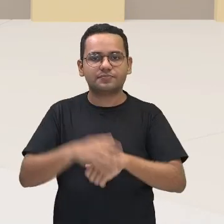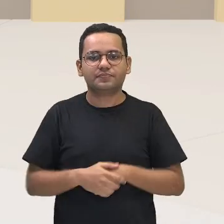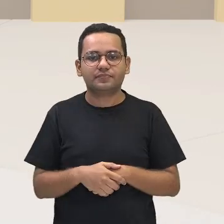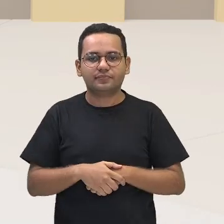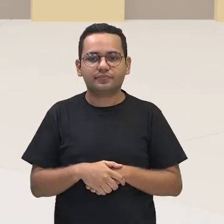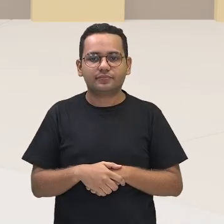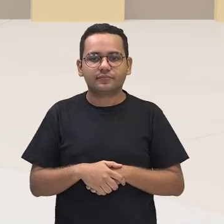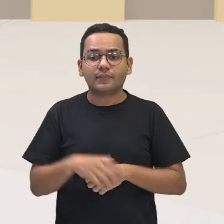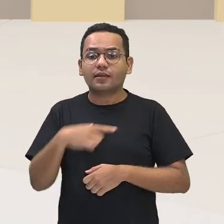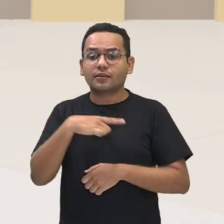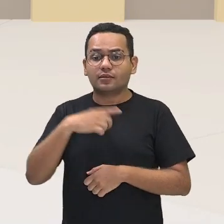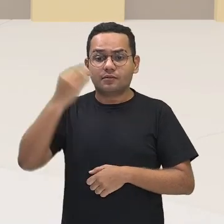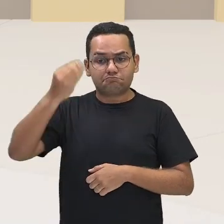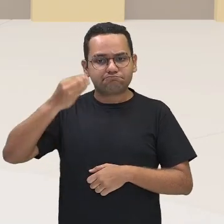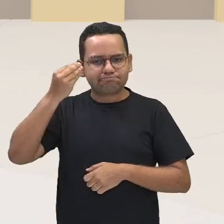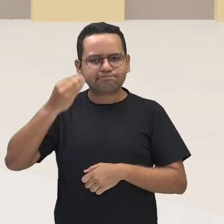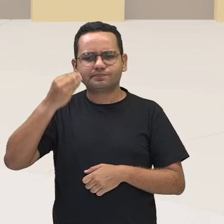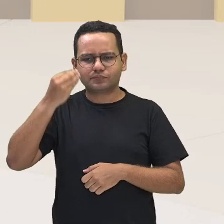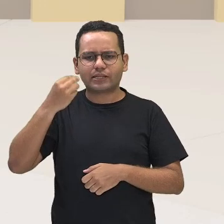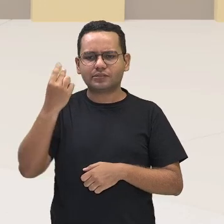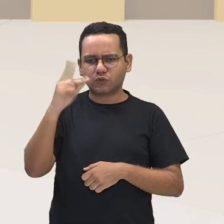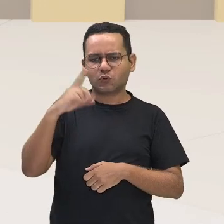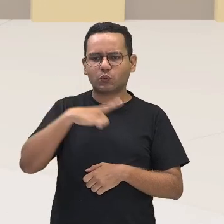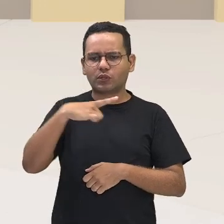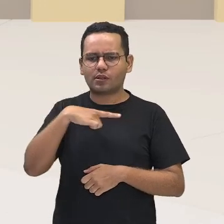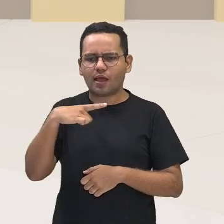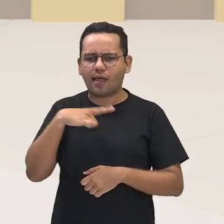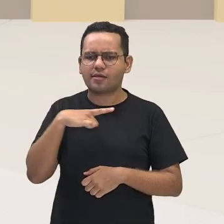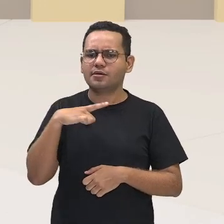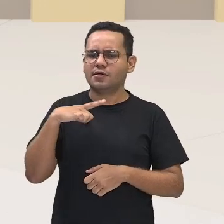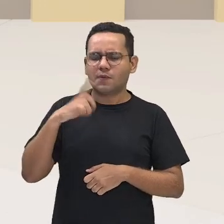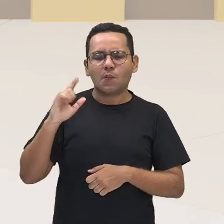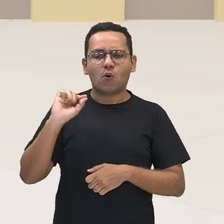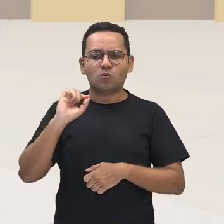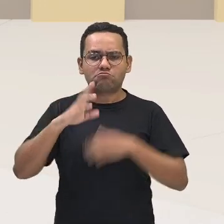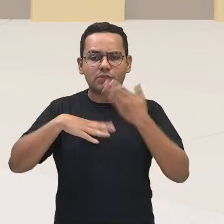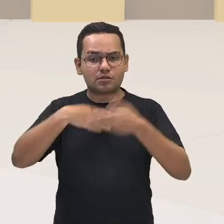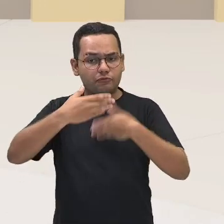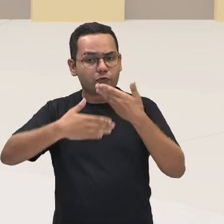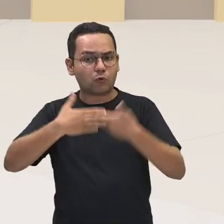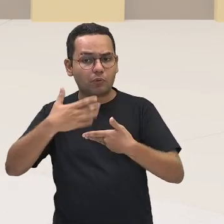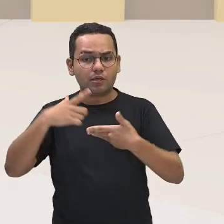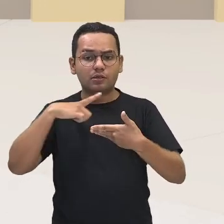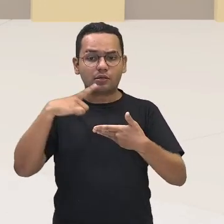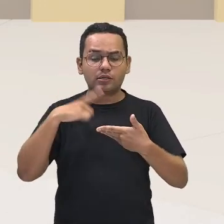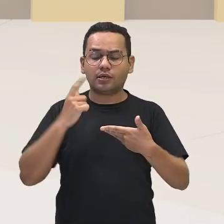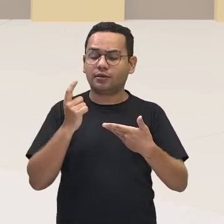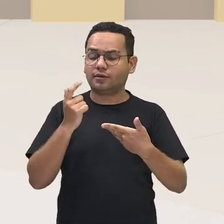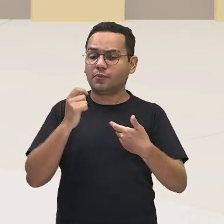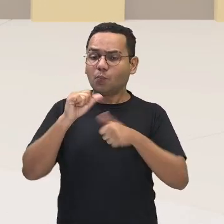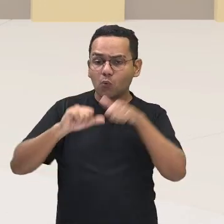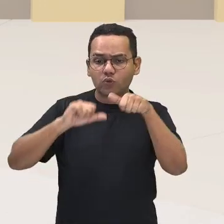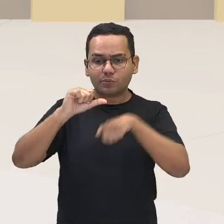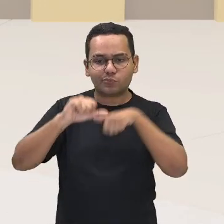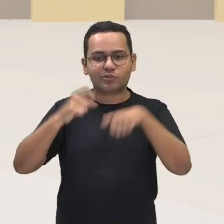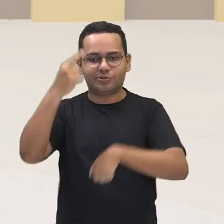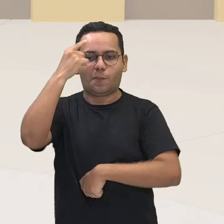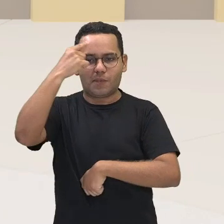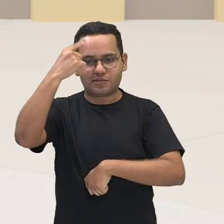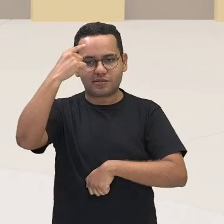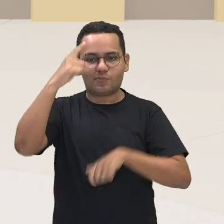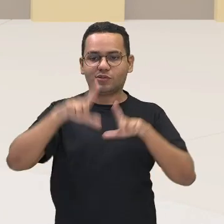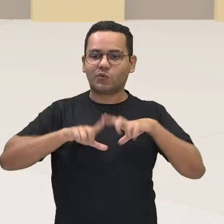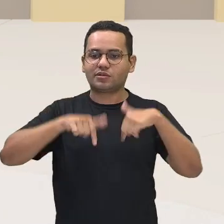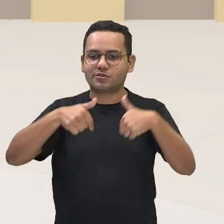que trazem, que você passa, que você carrega, que mudam a sua identidade, certo? A gente